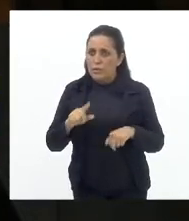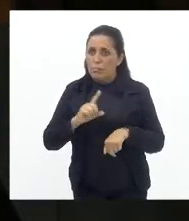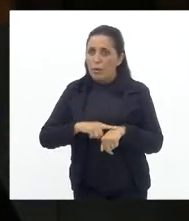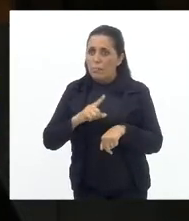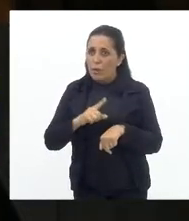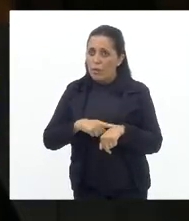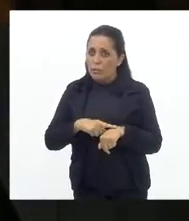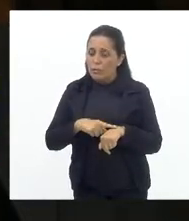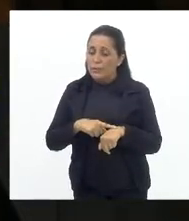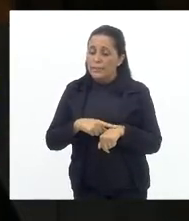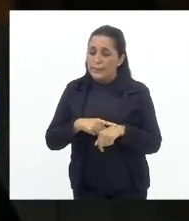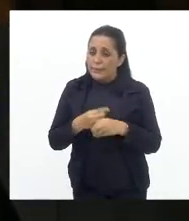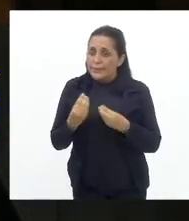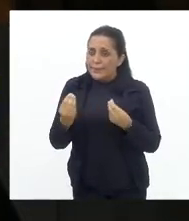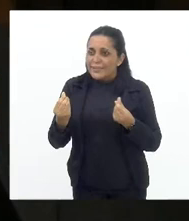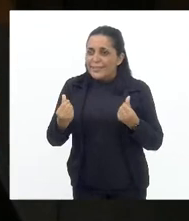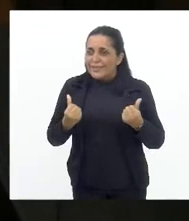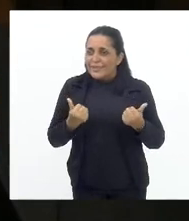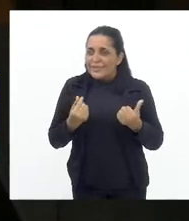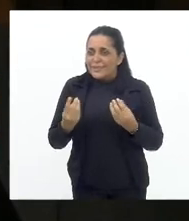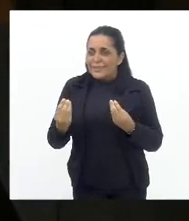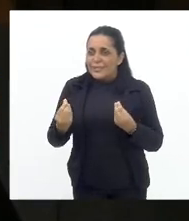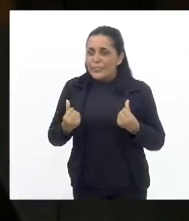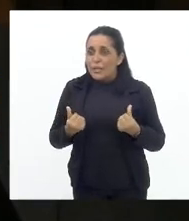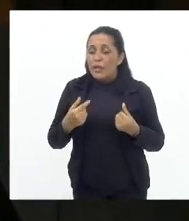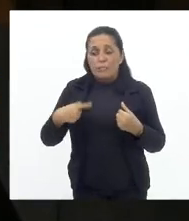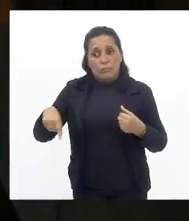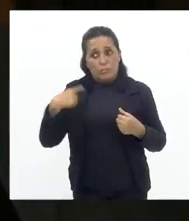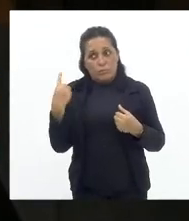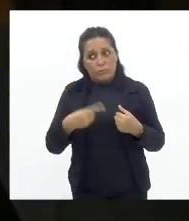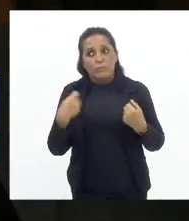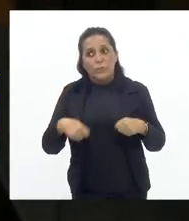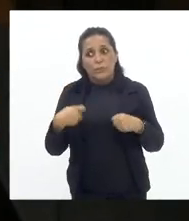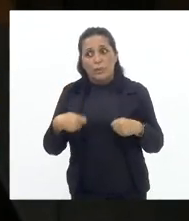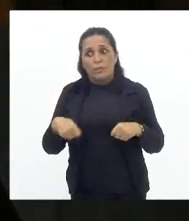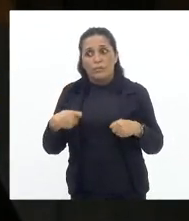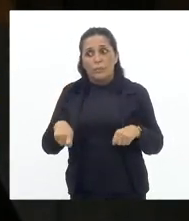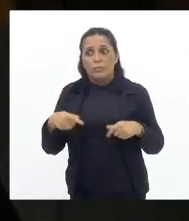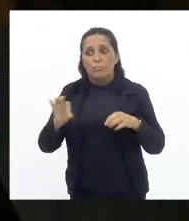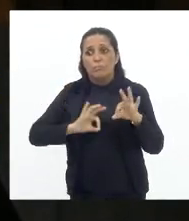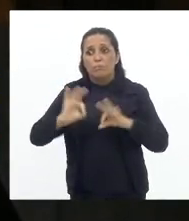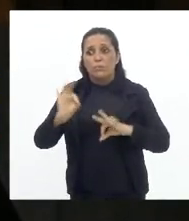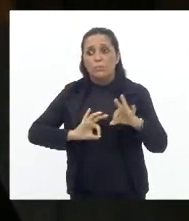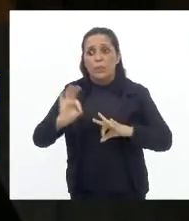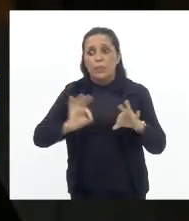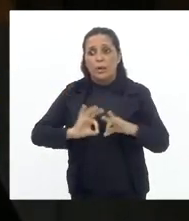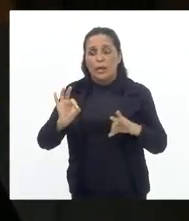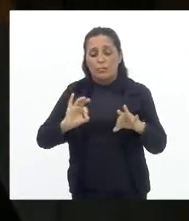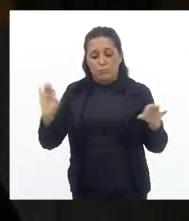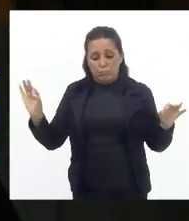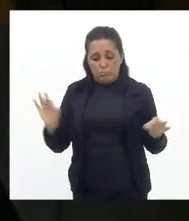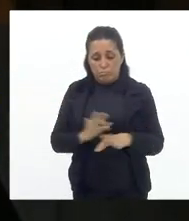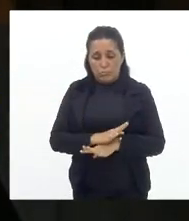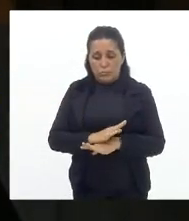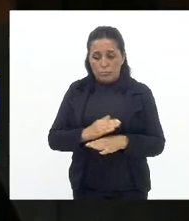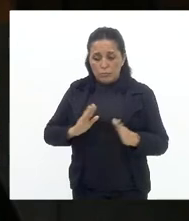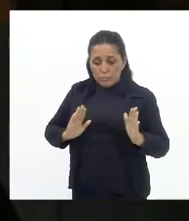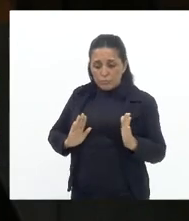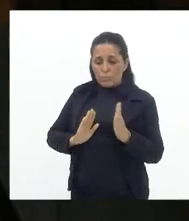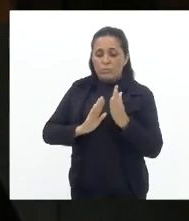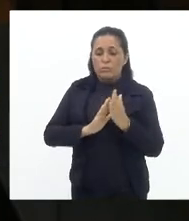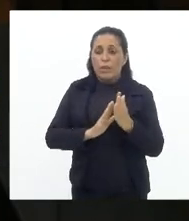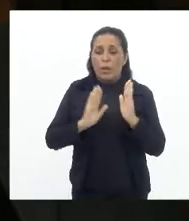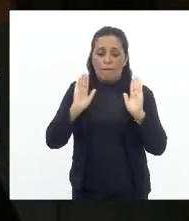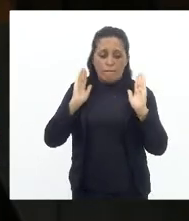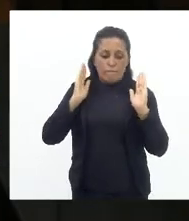delicados bem delicados e temos que estar preparados para e enfrentá-los e eu me